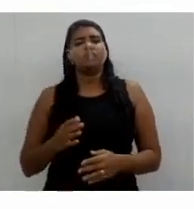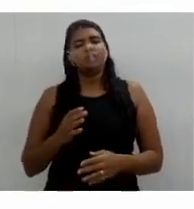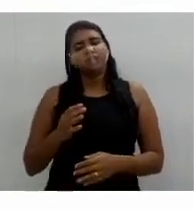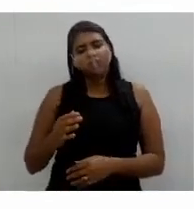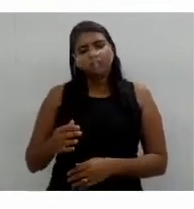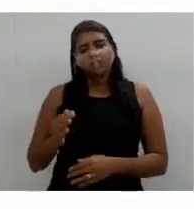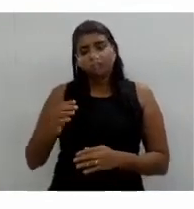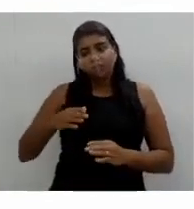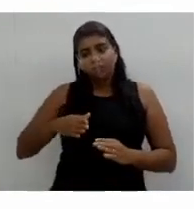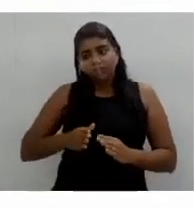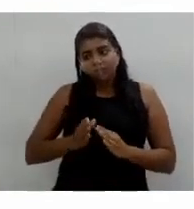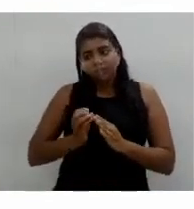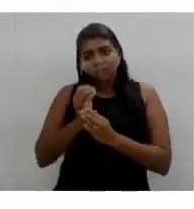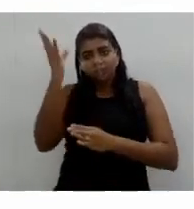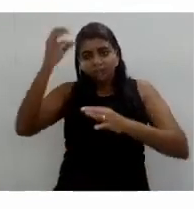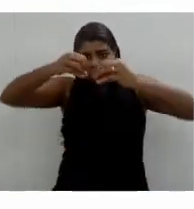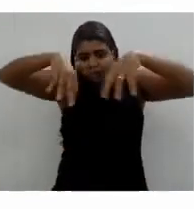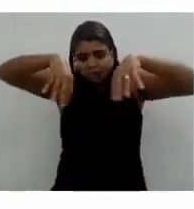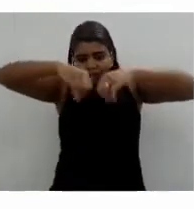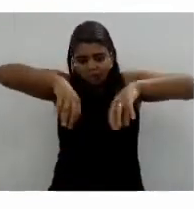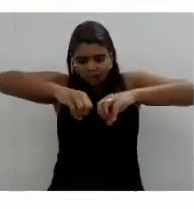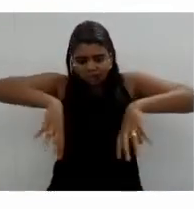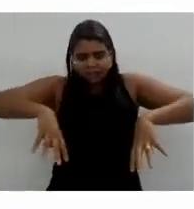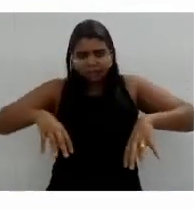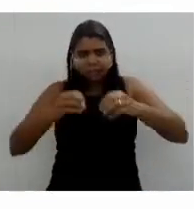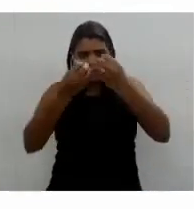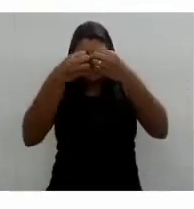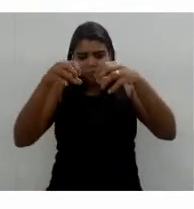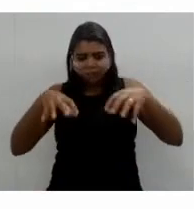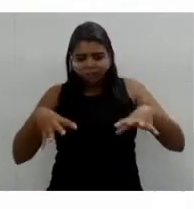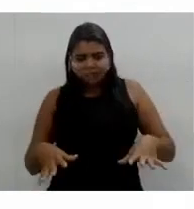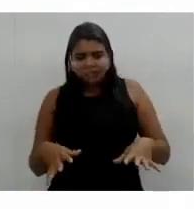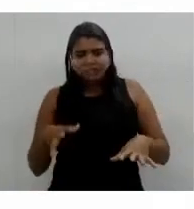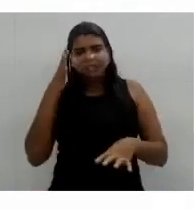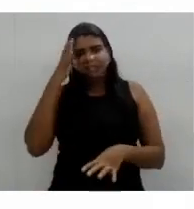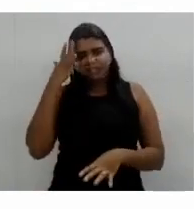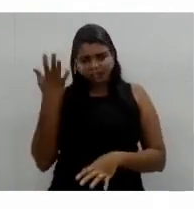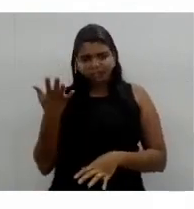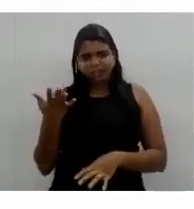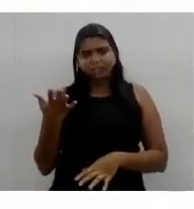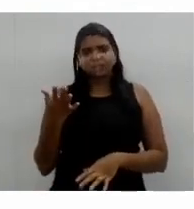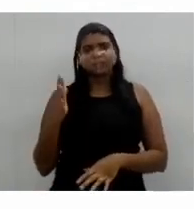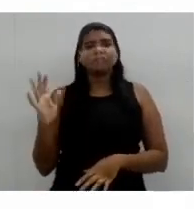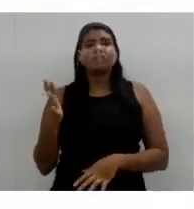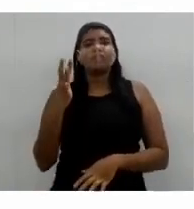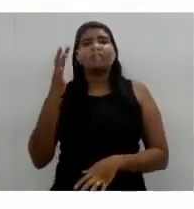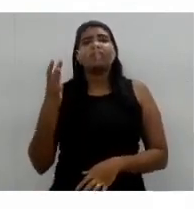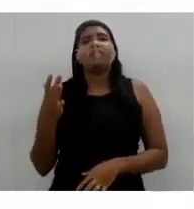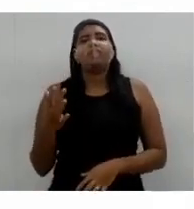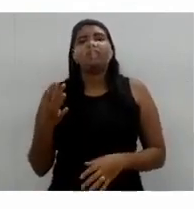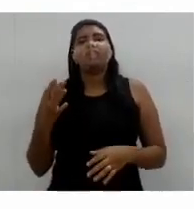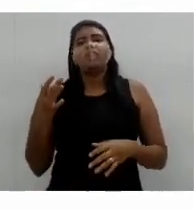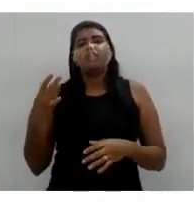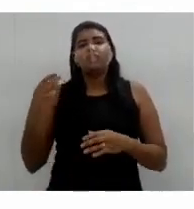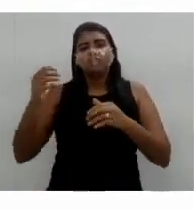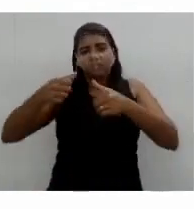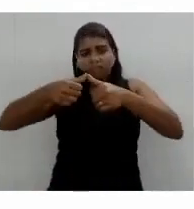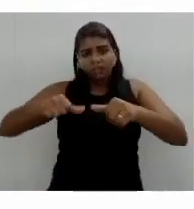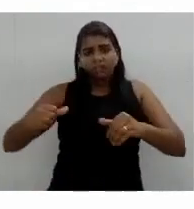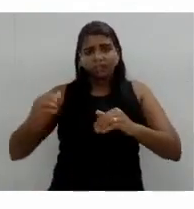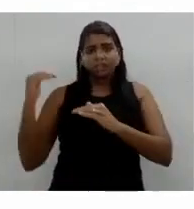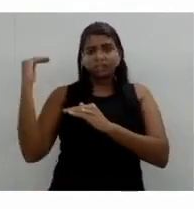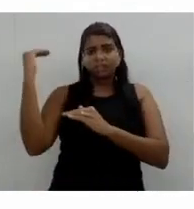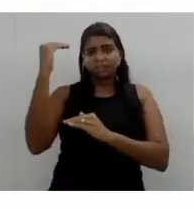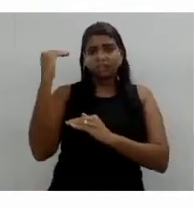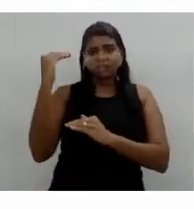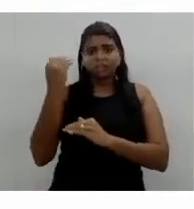ia subindo, essas partes iam se soltando da nave espacial. E os astronautas ficaram nessa parte de cima, onde está